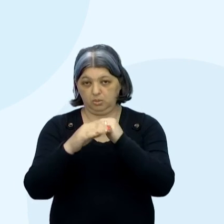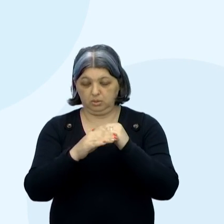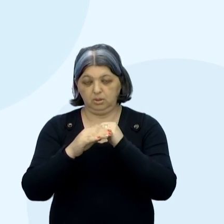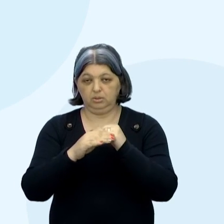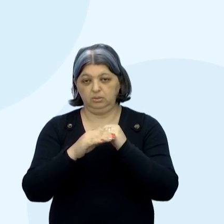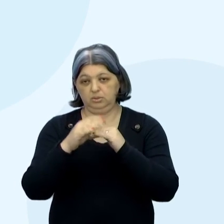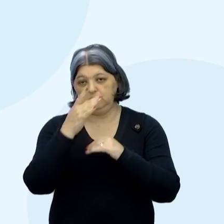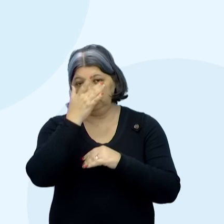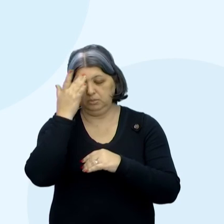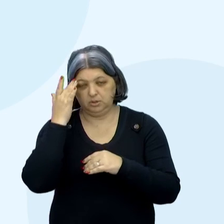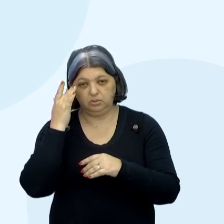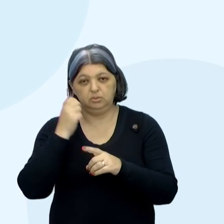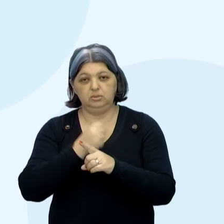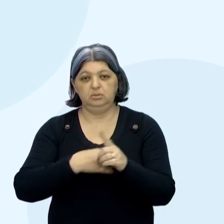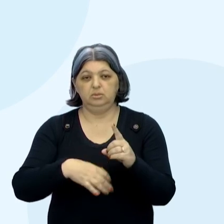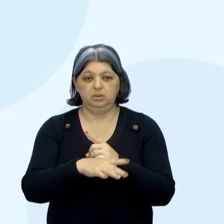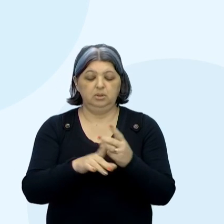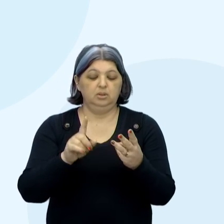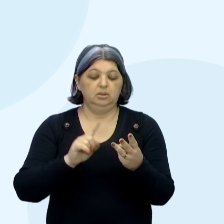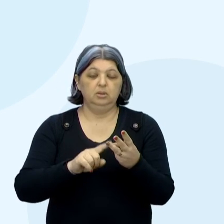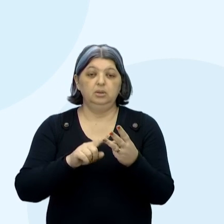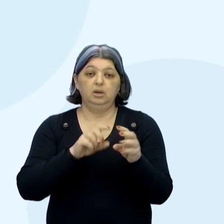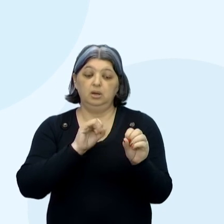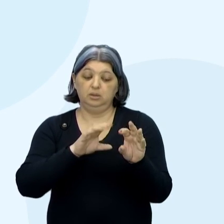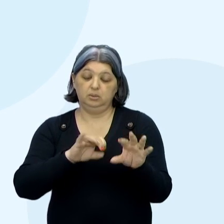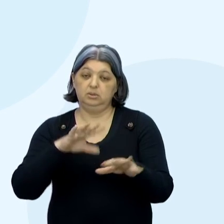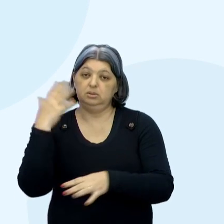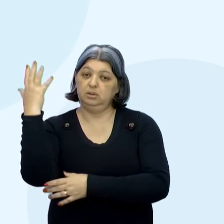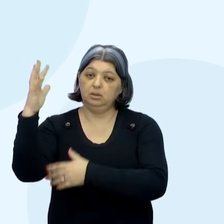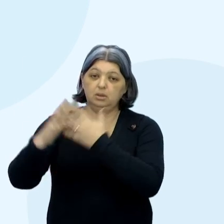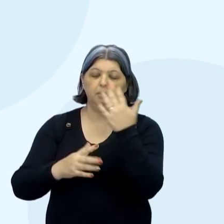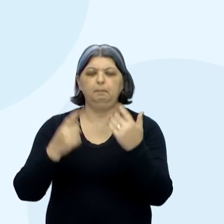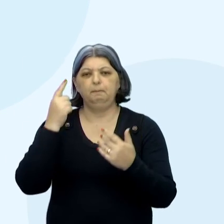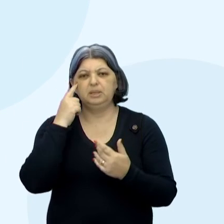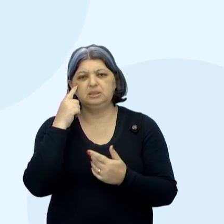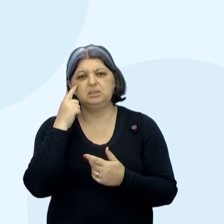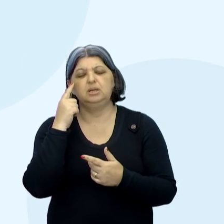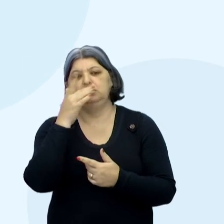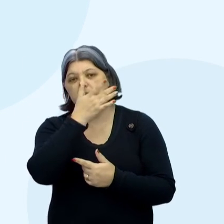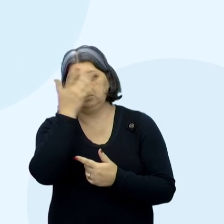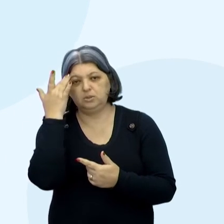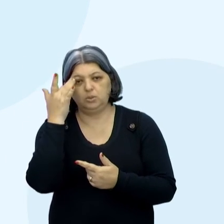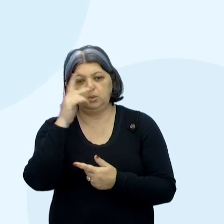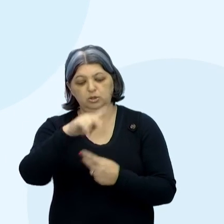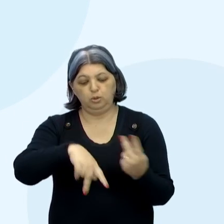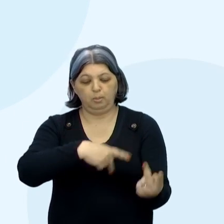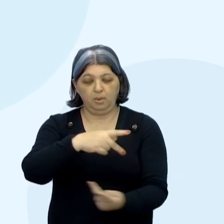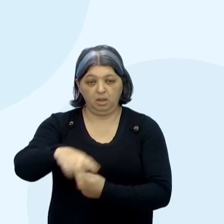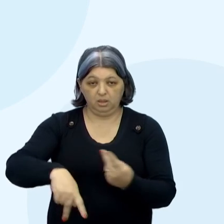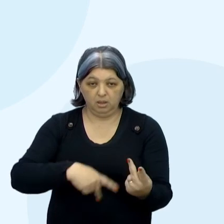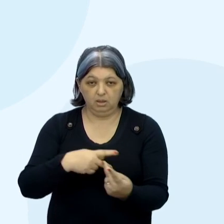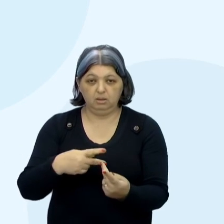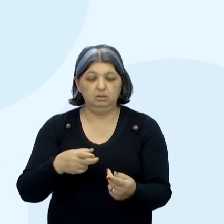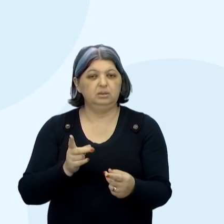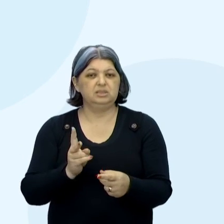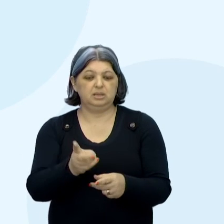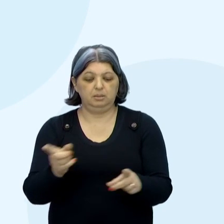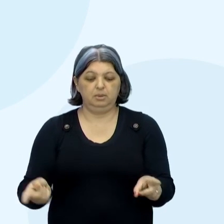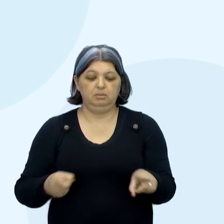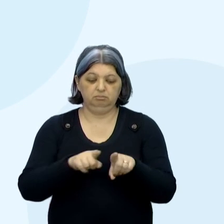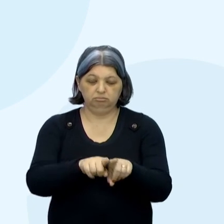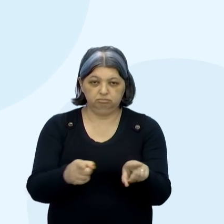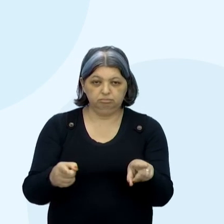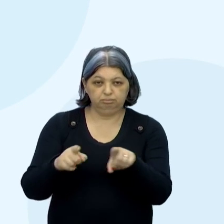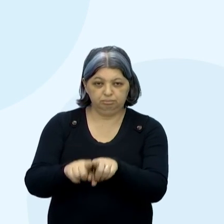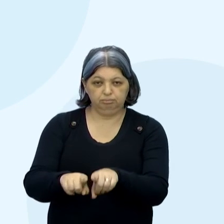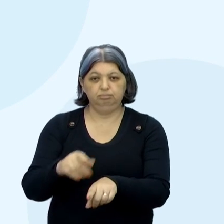A preservação ambiental, né? Ou seja, pensa nas pessoas, no planeta, em parcerias